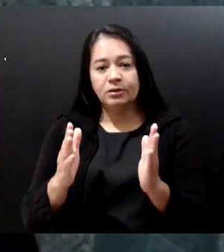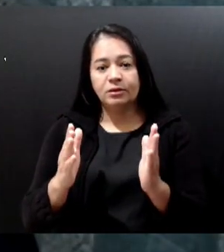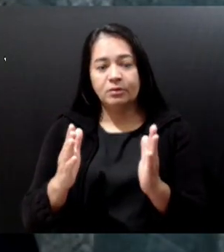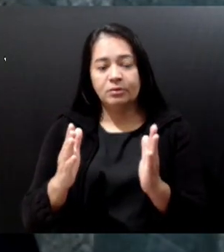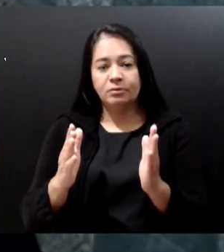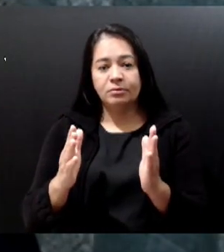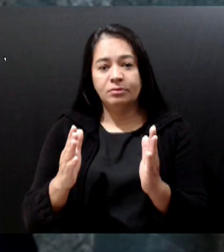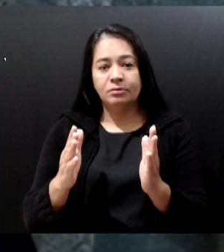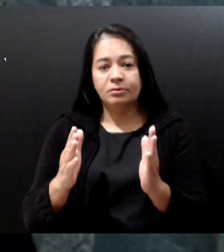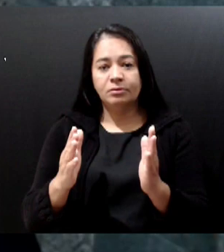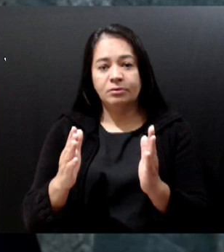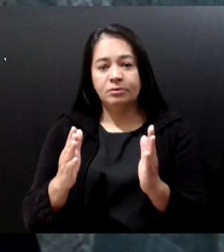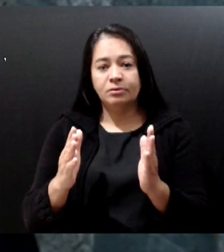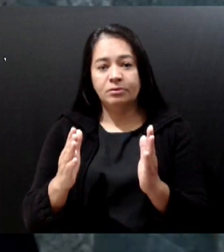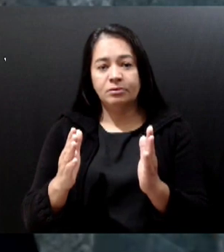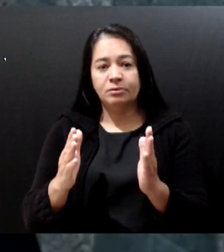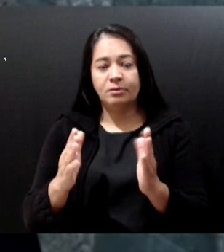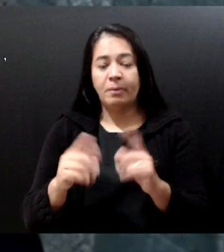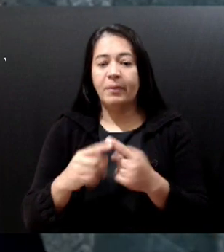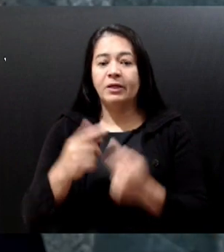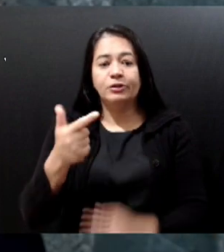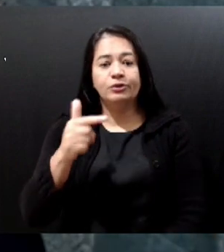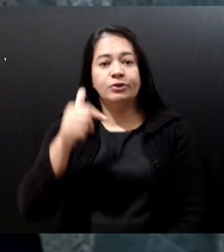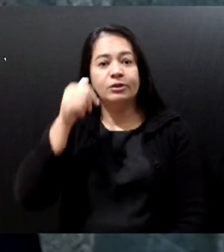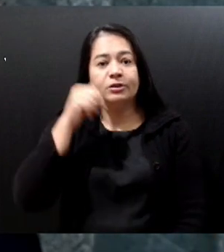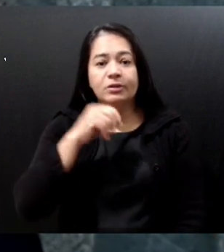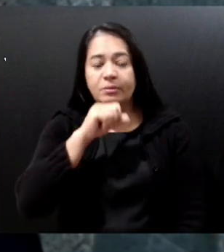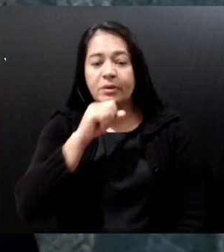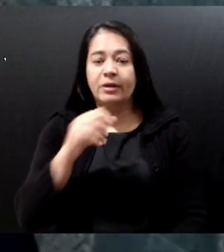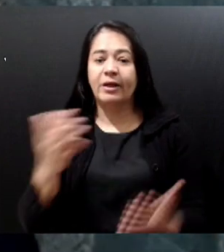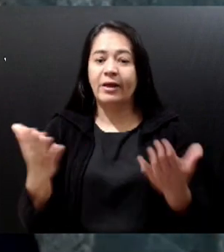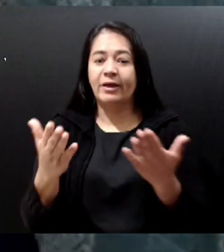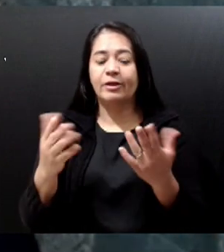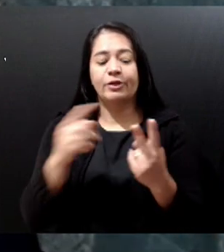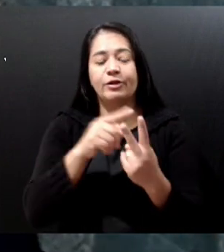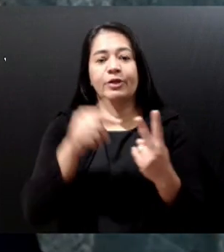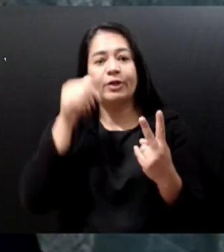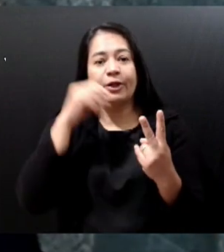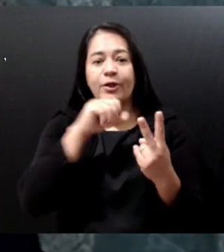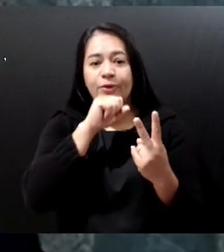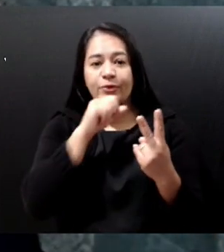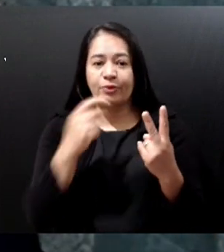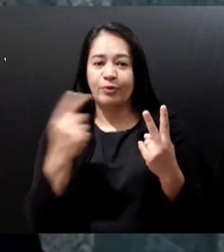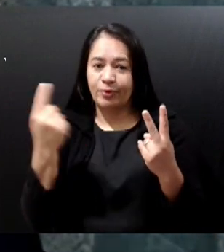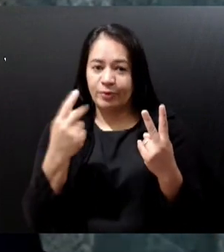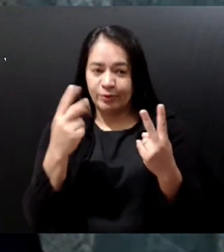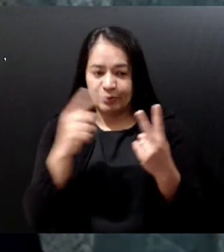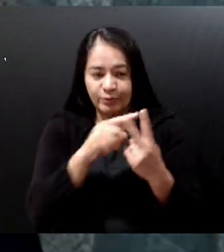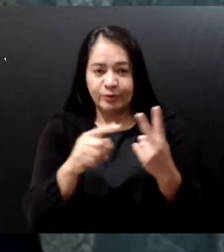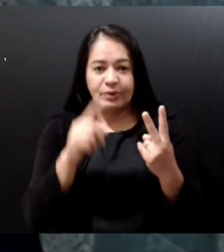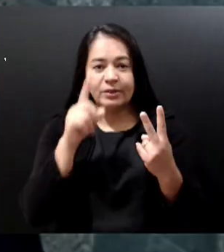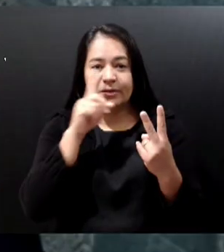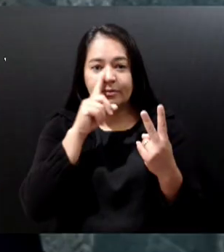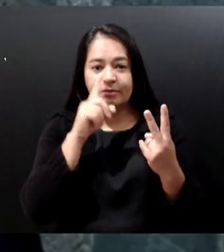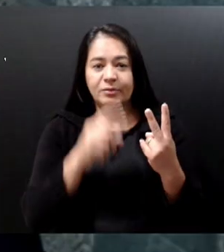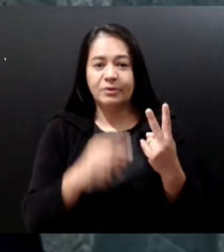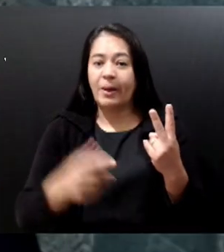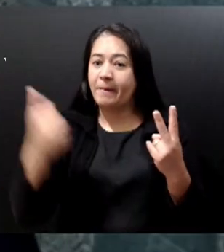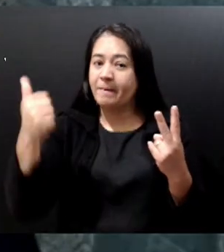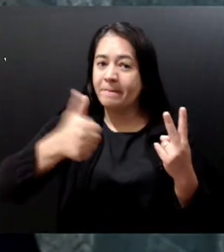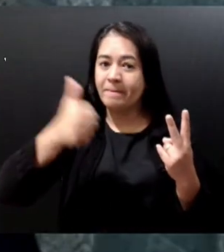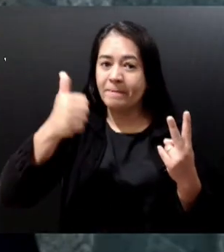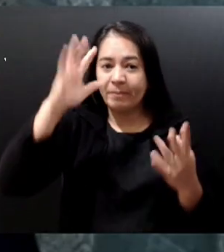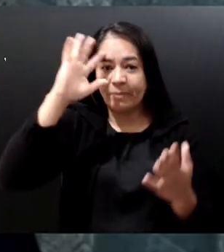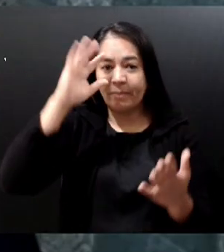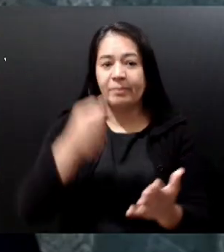uma mãe, eram duas mães. Foi a primeira decisão histórica que deu uma liminar, que